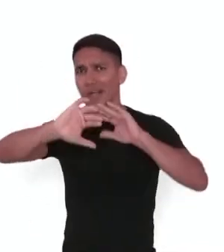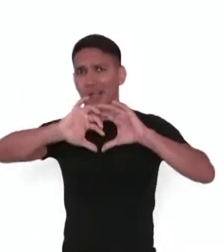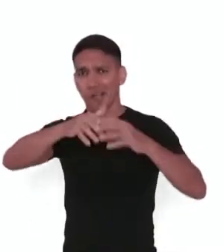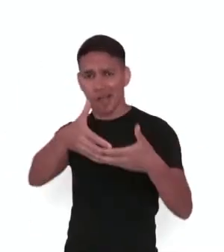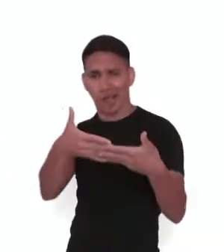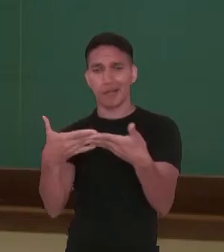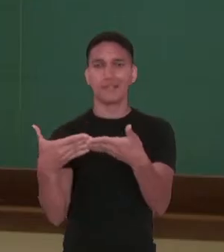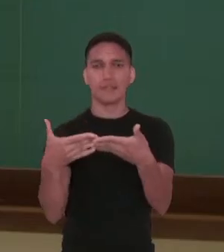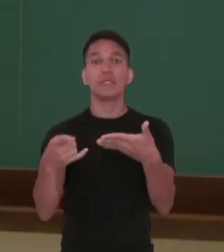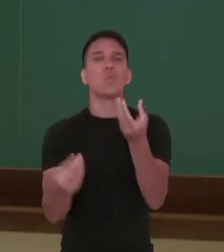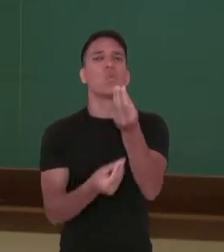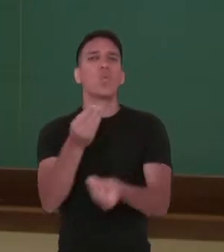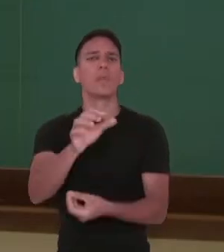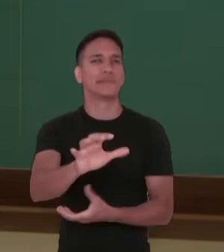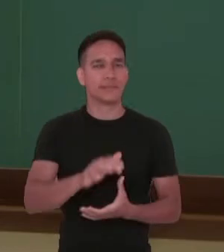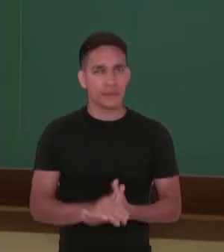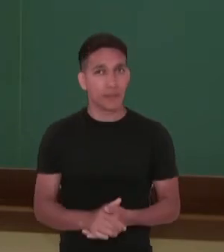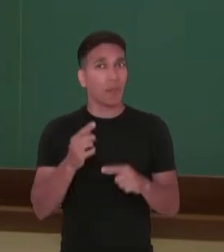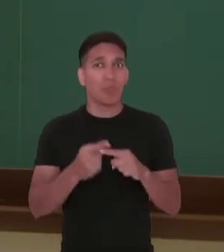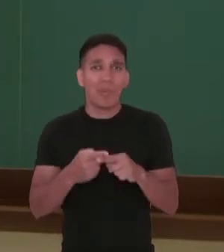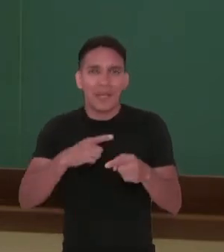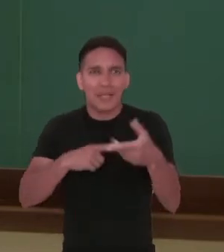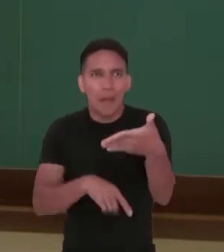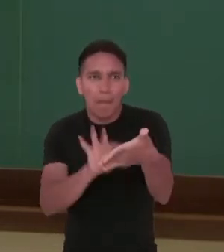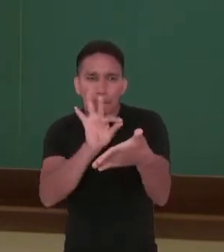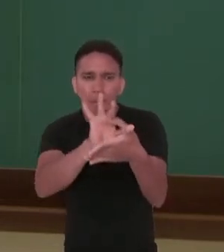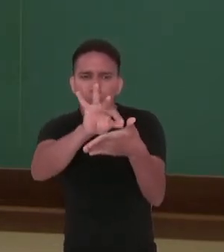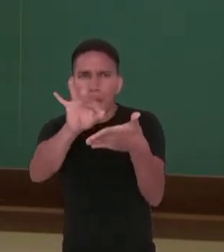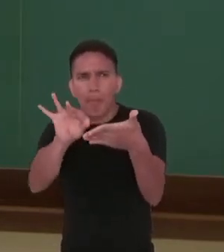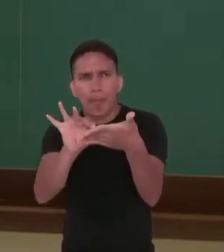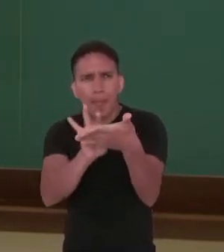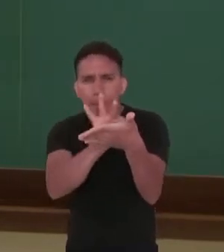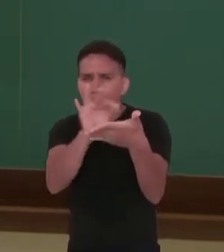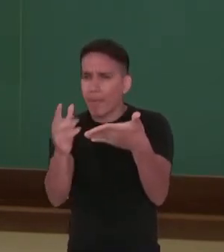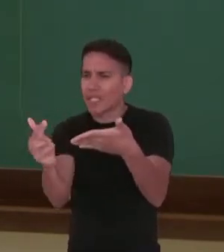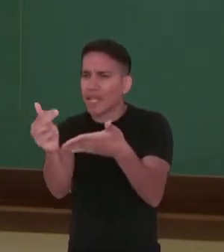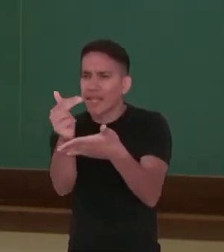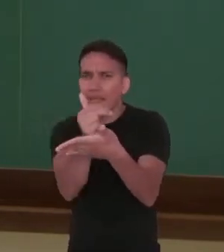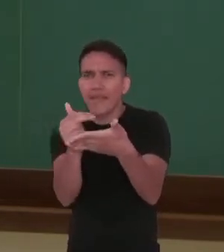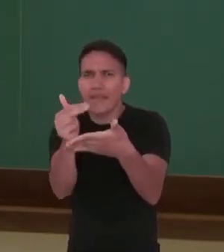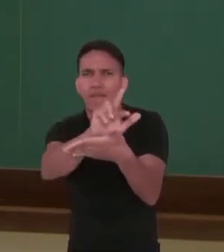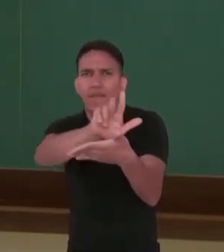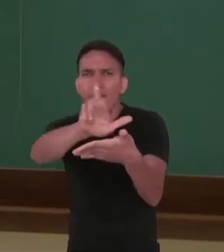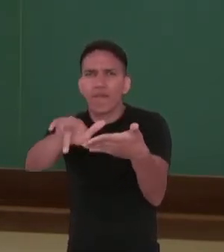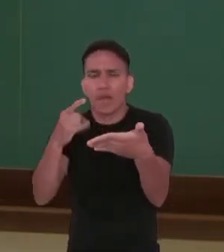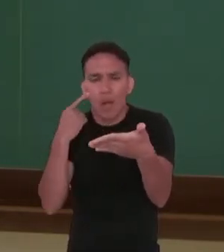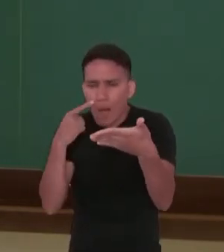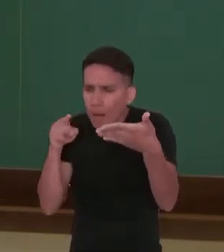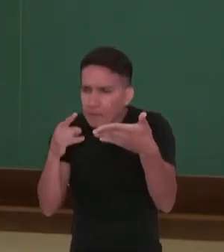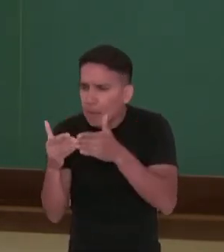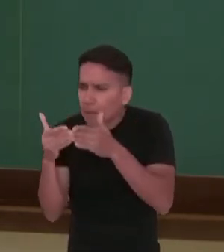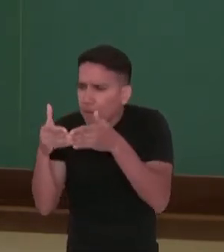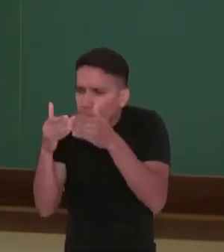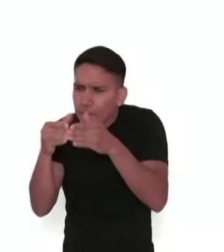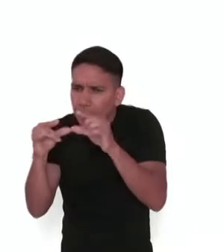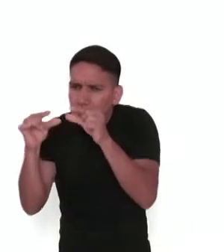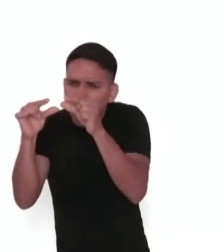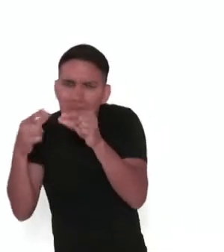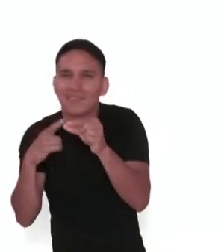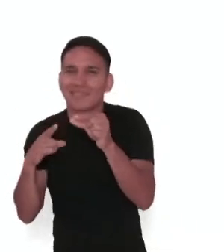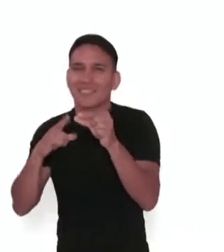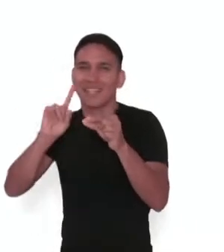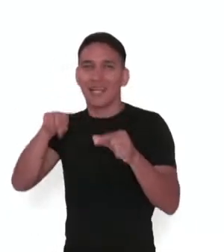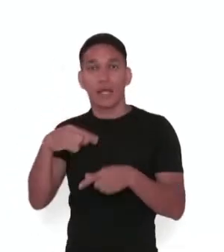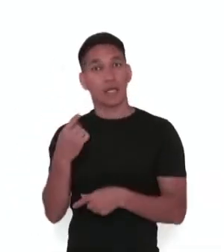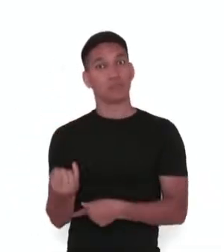Mas como assim? É porque ele tem pictogramas, que são esses desenhos, ó, tem umas embarcações. Olha, uma coisa bem